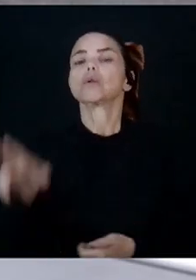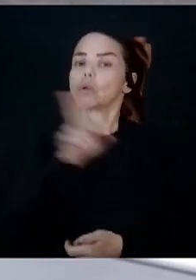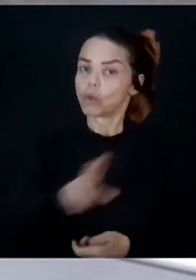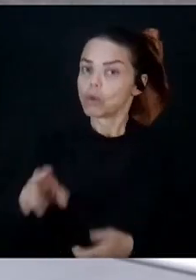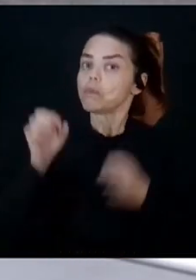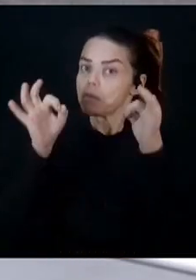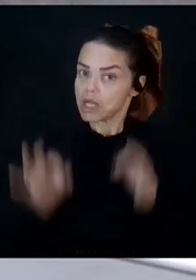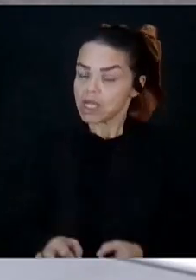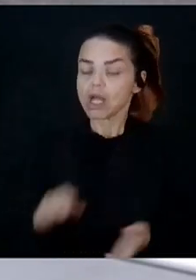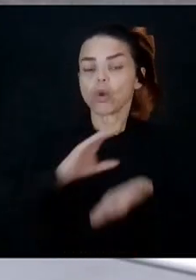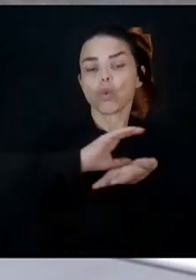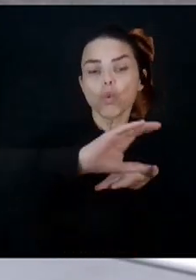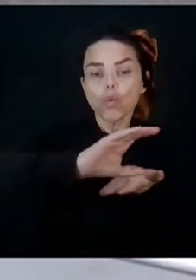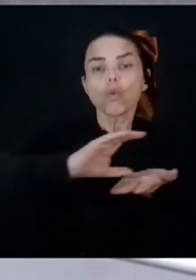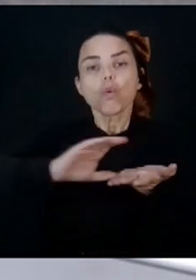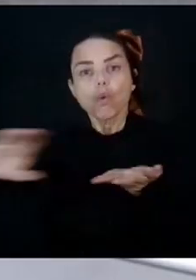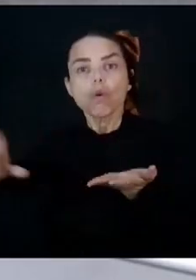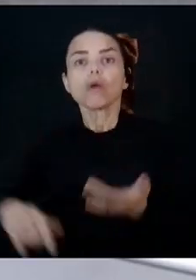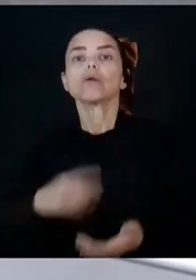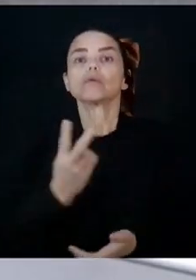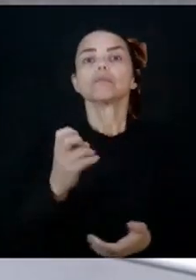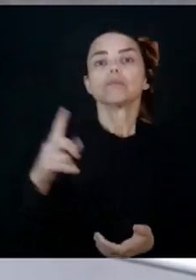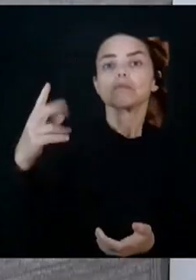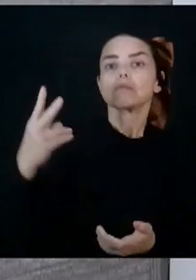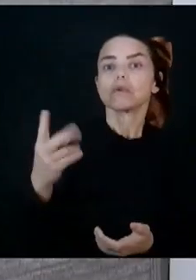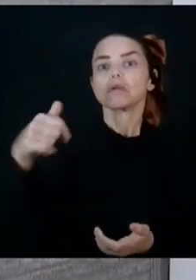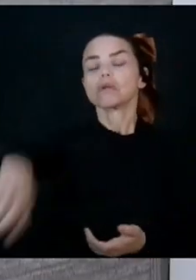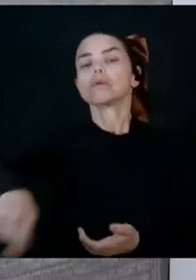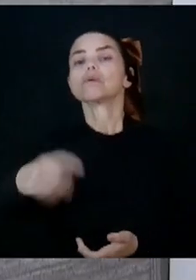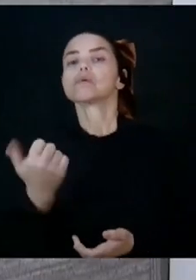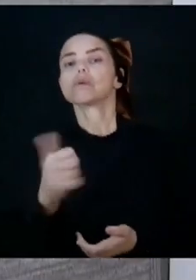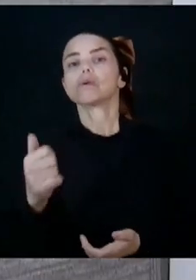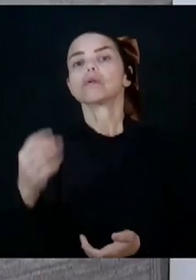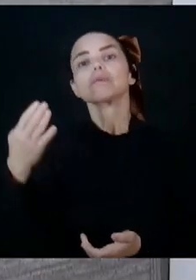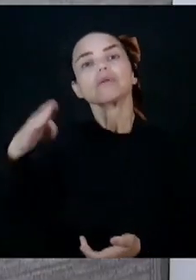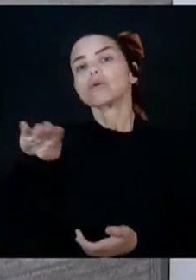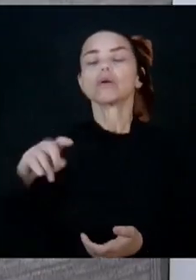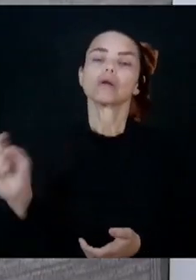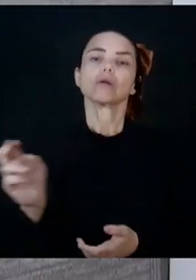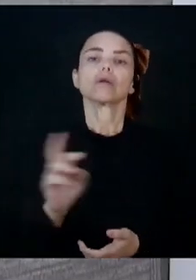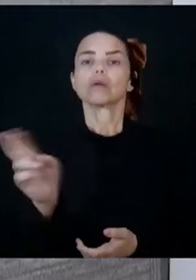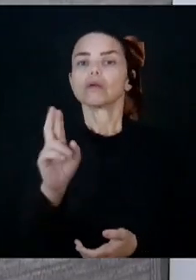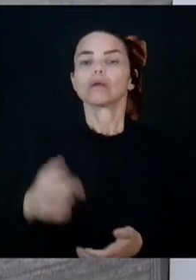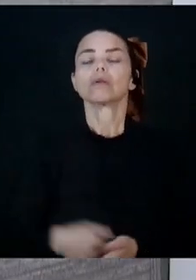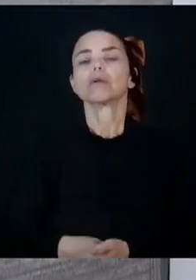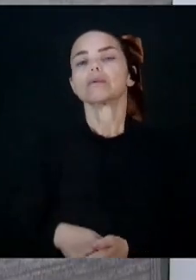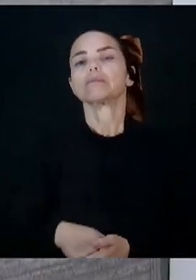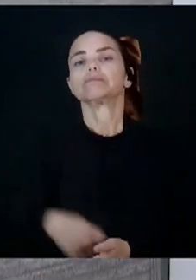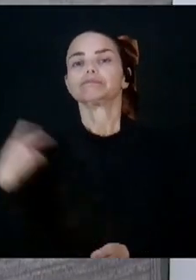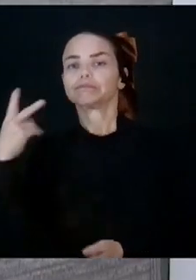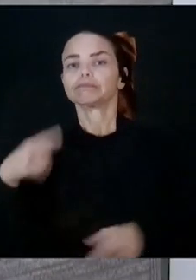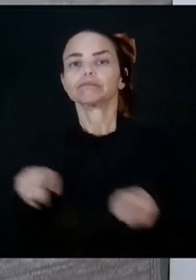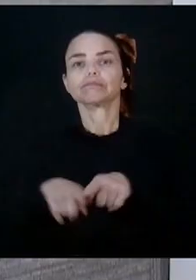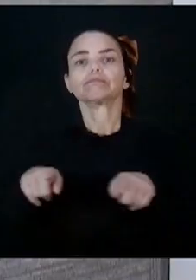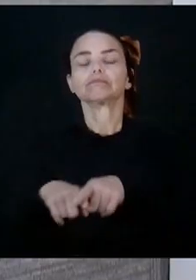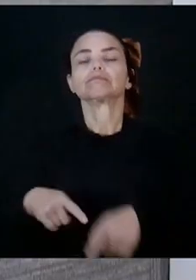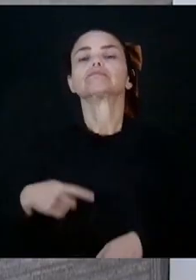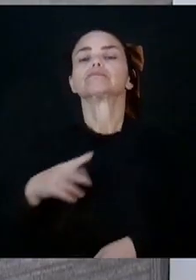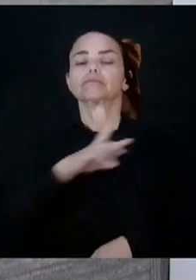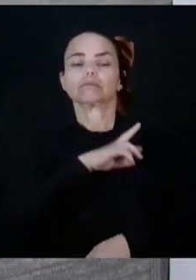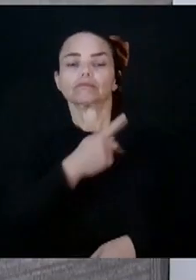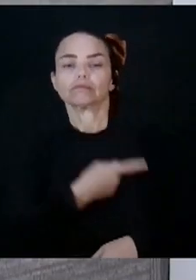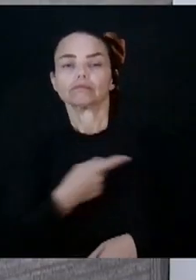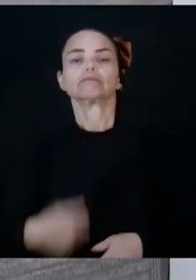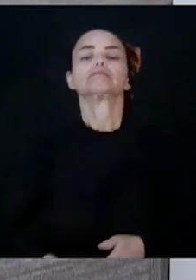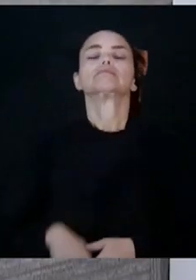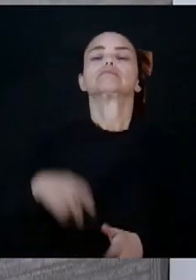recurso de 2027, que será em torno de 11 bilhões de reais. O vereador Paulo Haddad também conversou conosco sobre um projeto